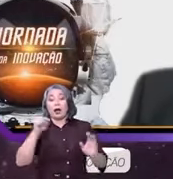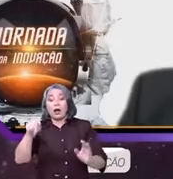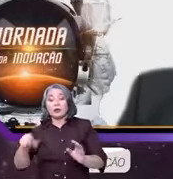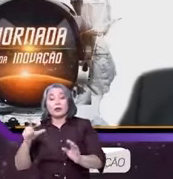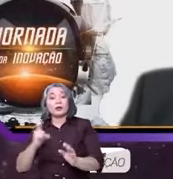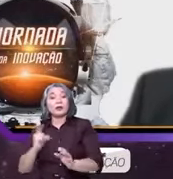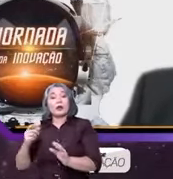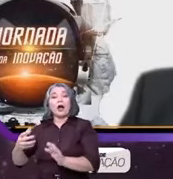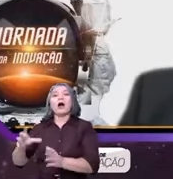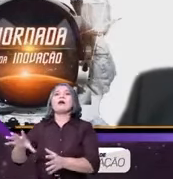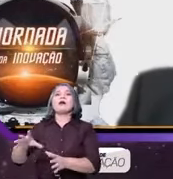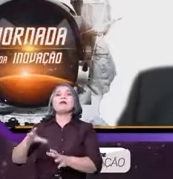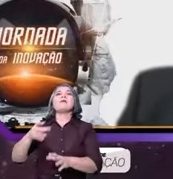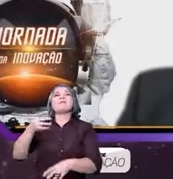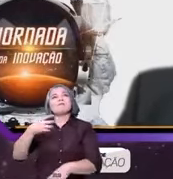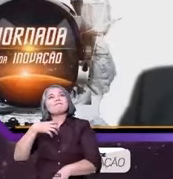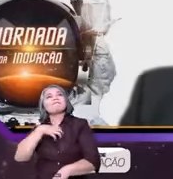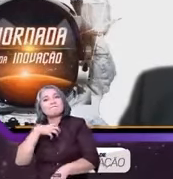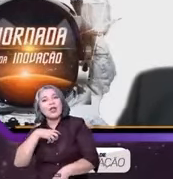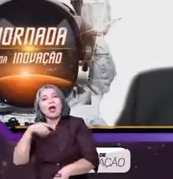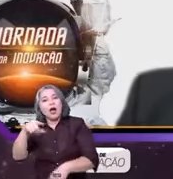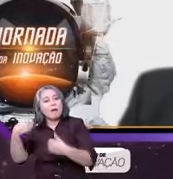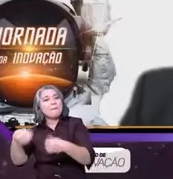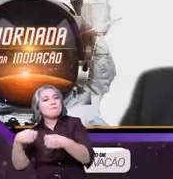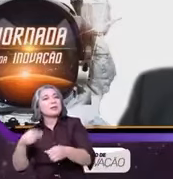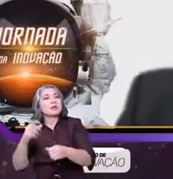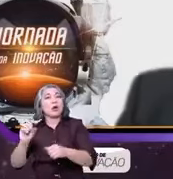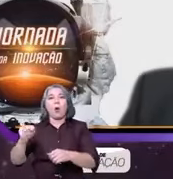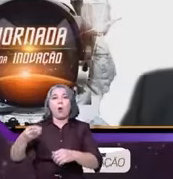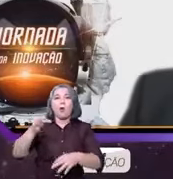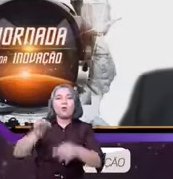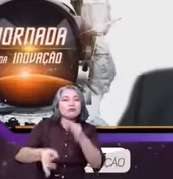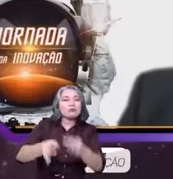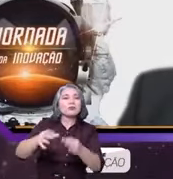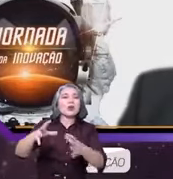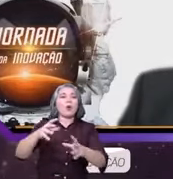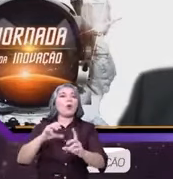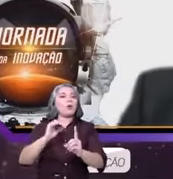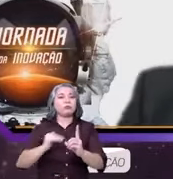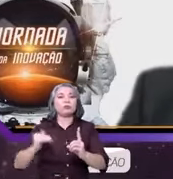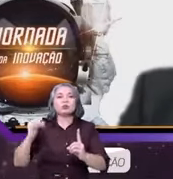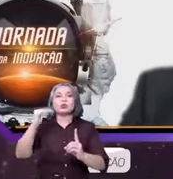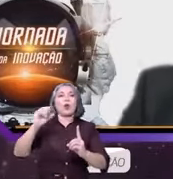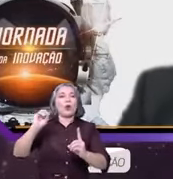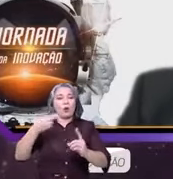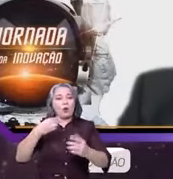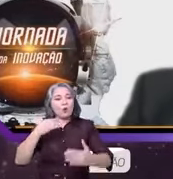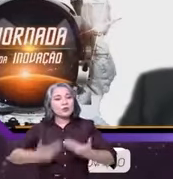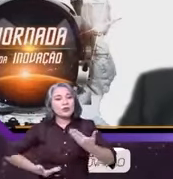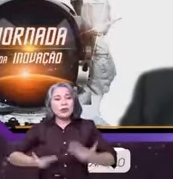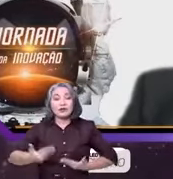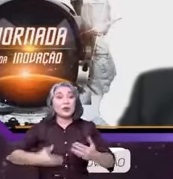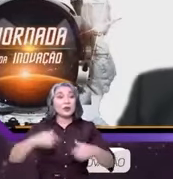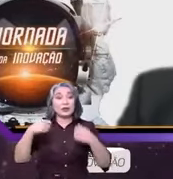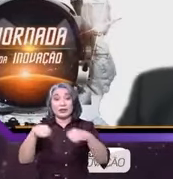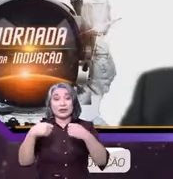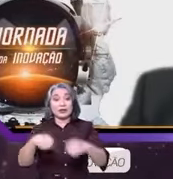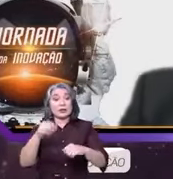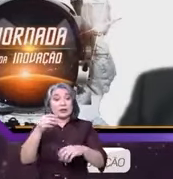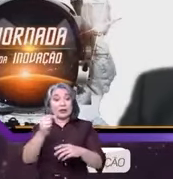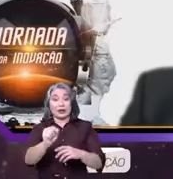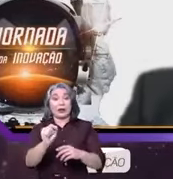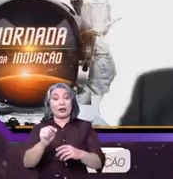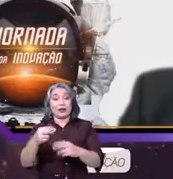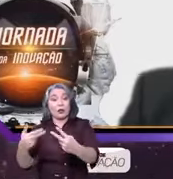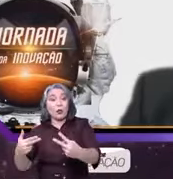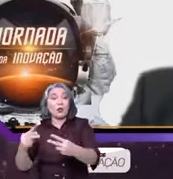meu cidadão, meu cliente, meu magistrado, meu colaborador, meu servidor, que tem uma condição que vai mudando. Talvez no